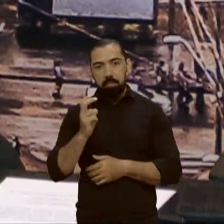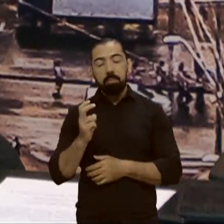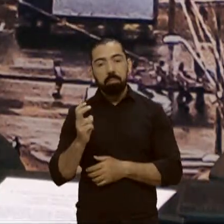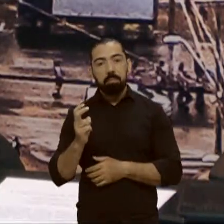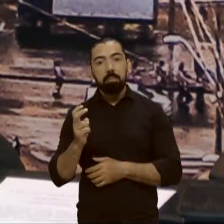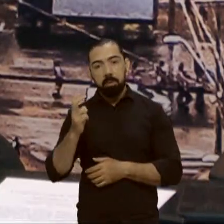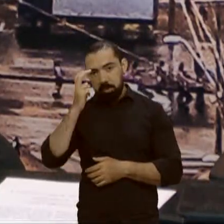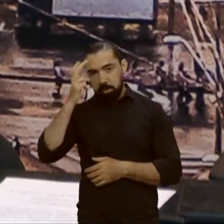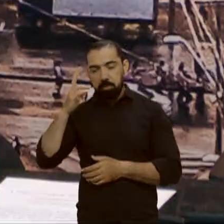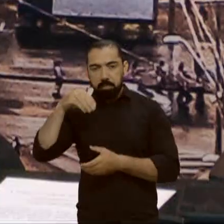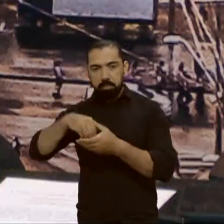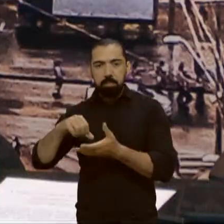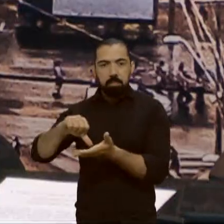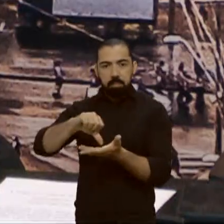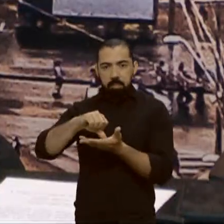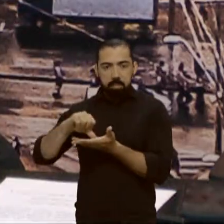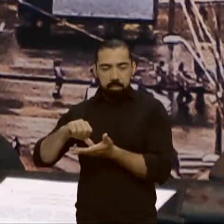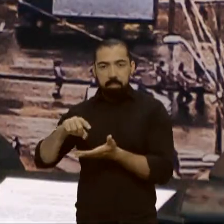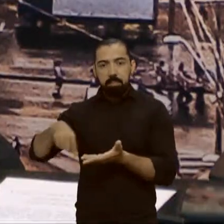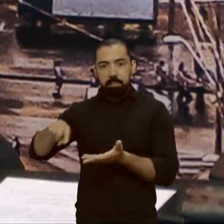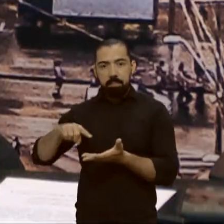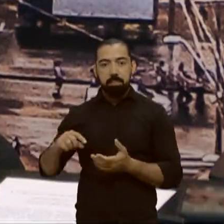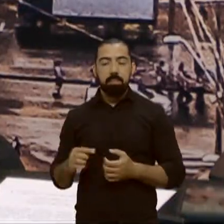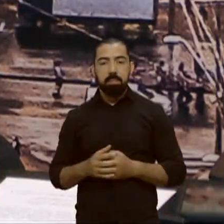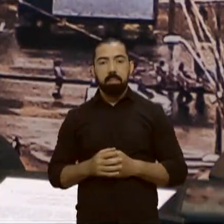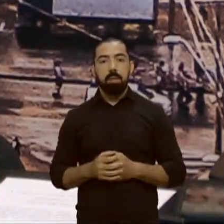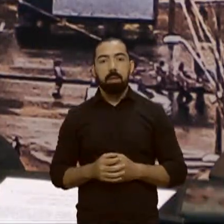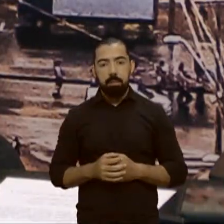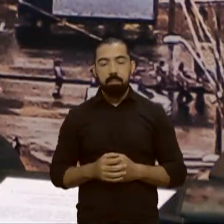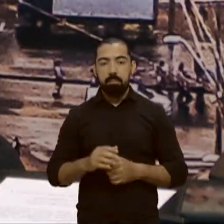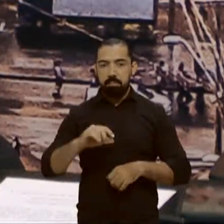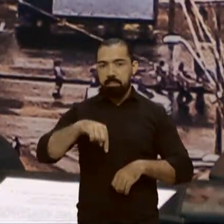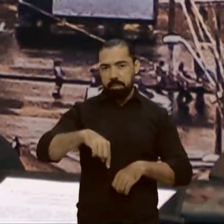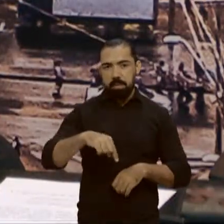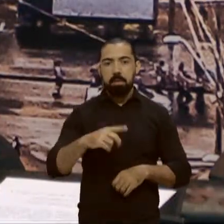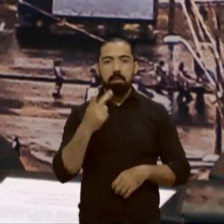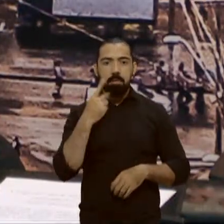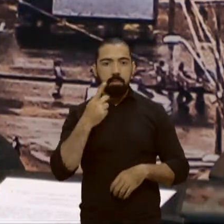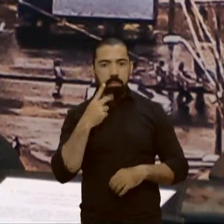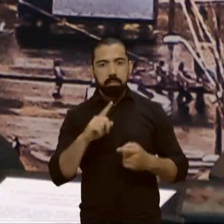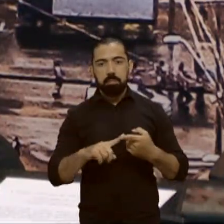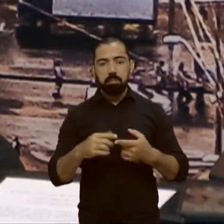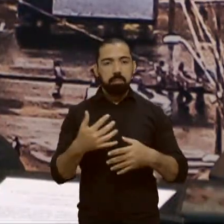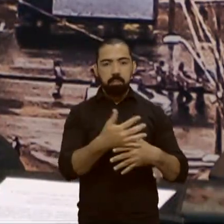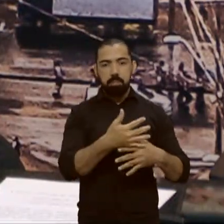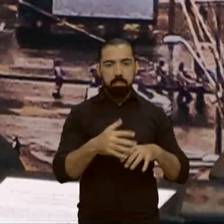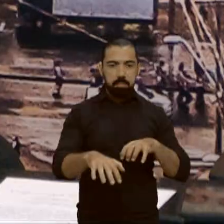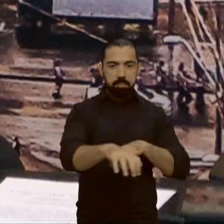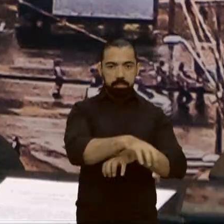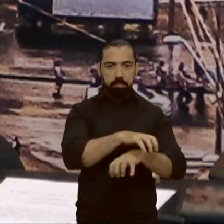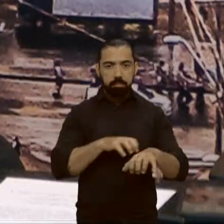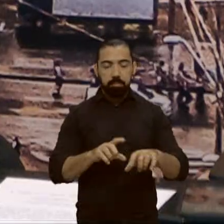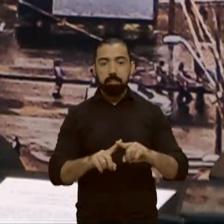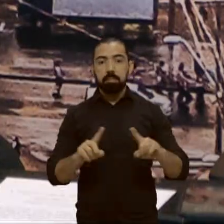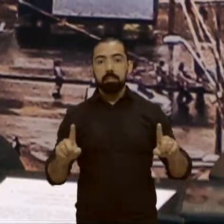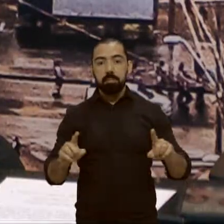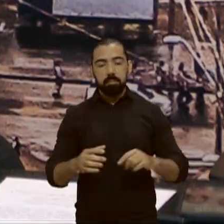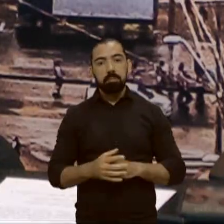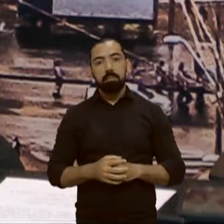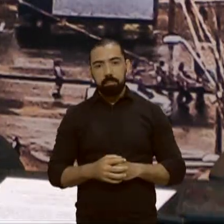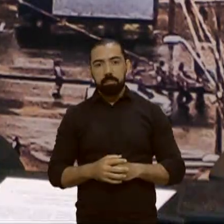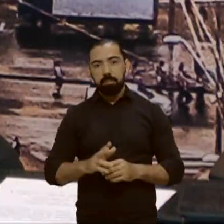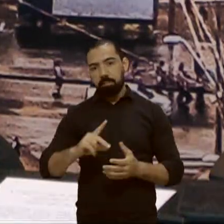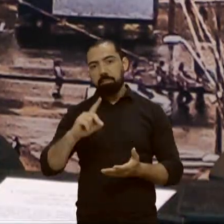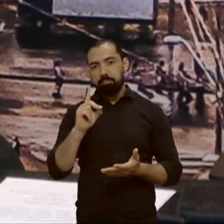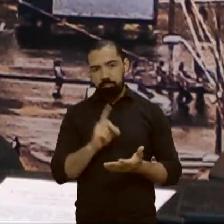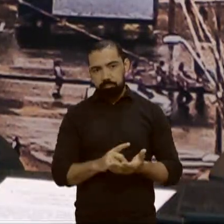nos departamentos da capital, das metropolitanas e tal, mas